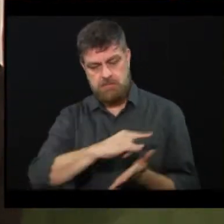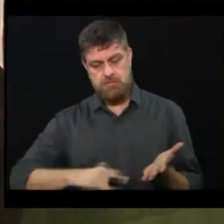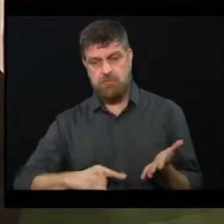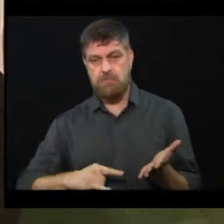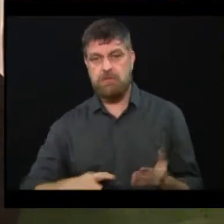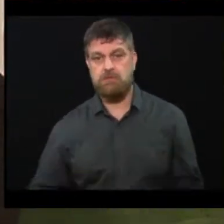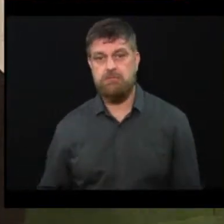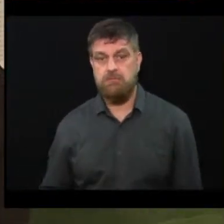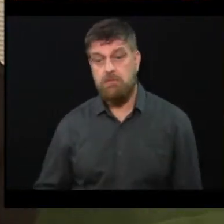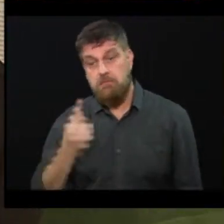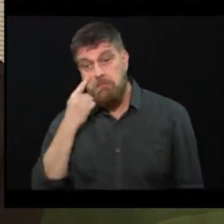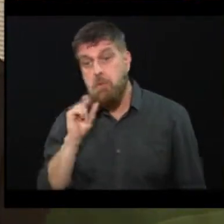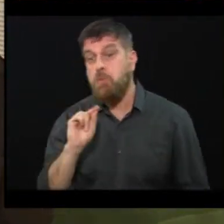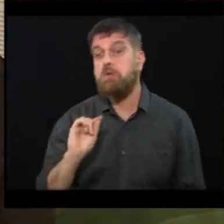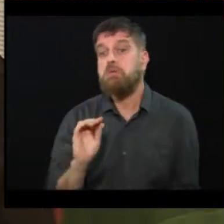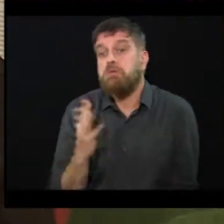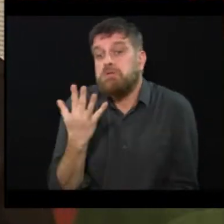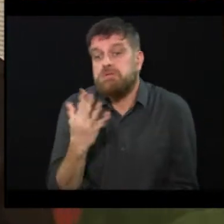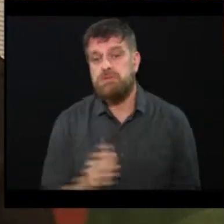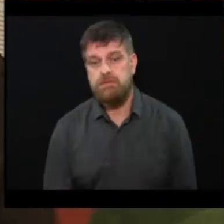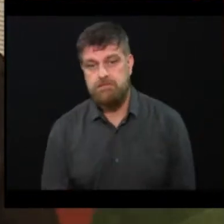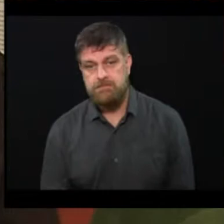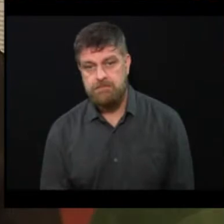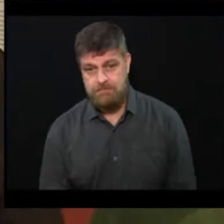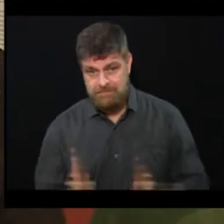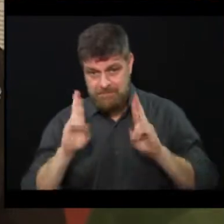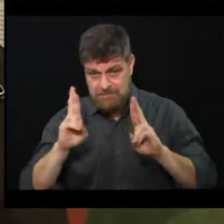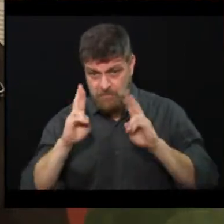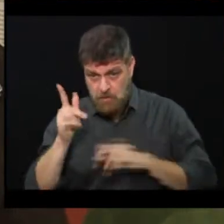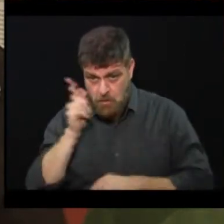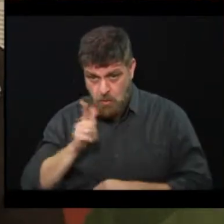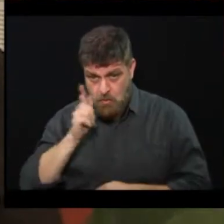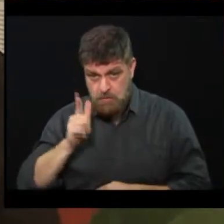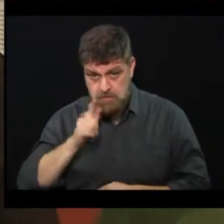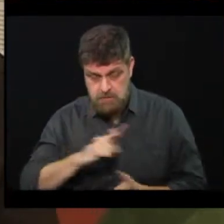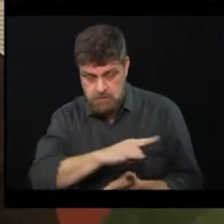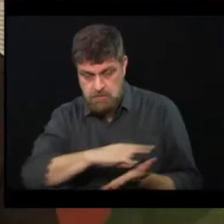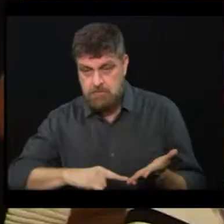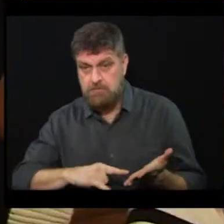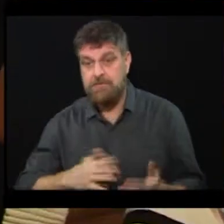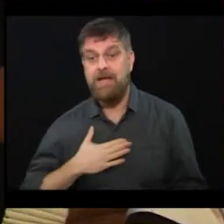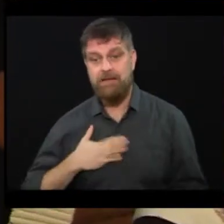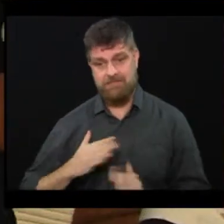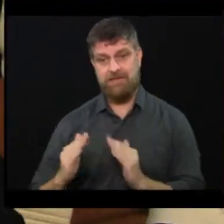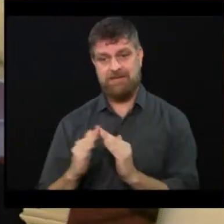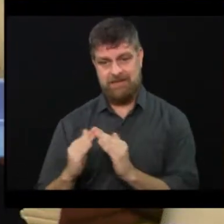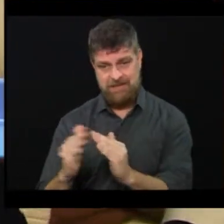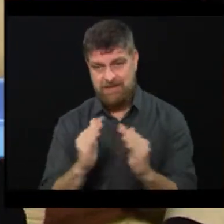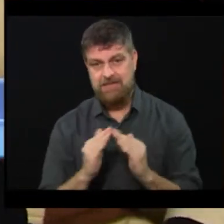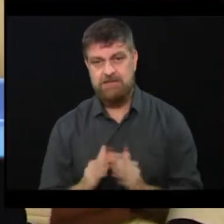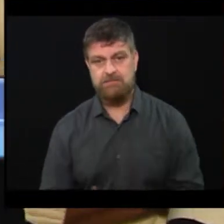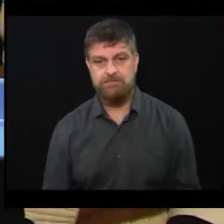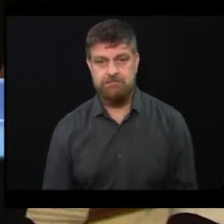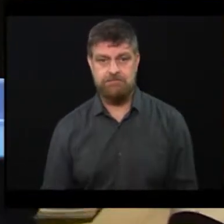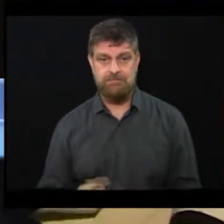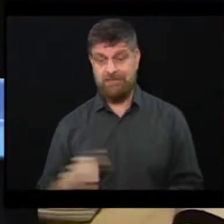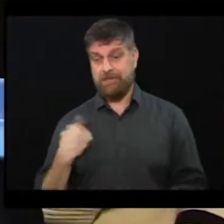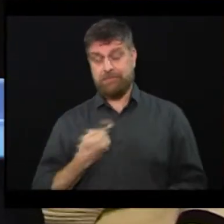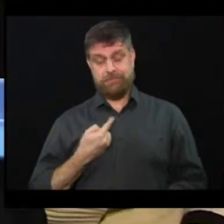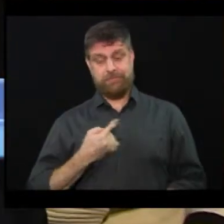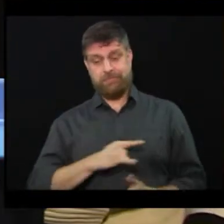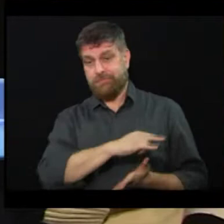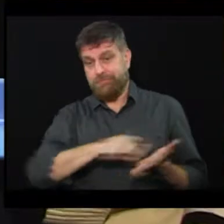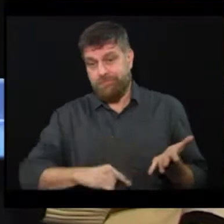bebê que vai acontecer a expectativa de que seja a sua casa é que essas casas em 100